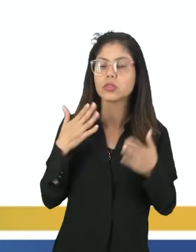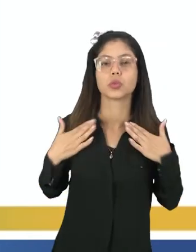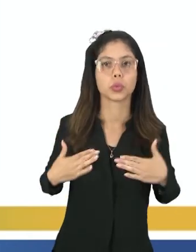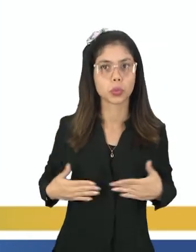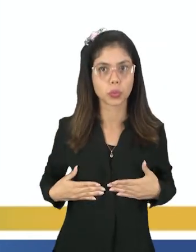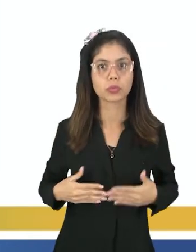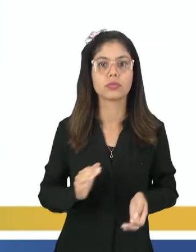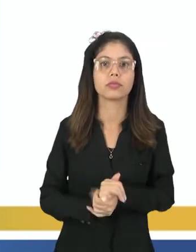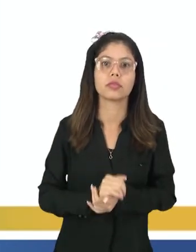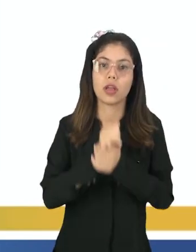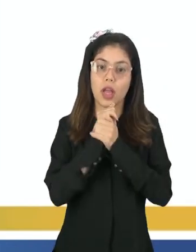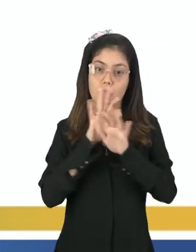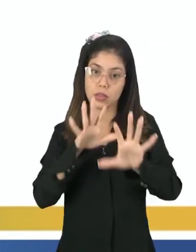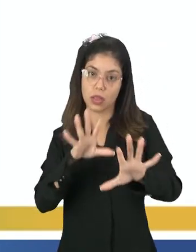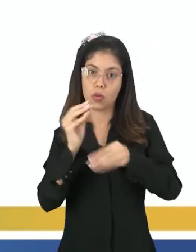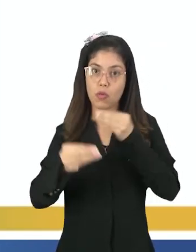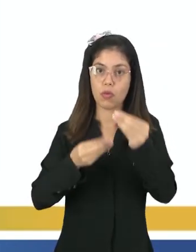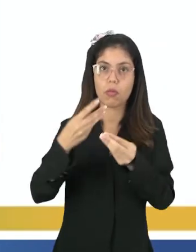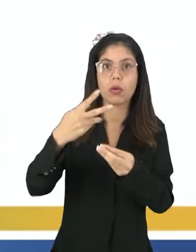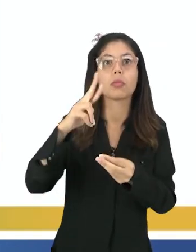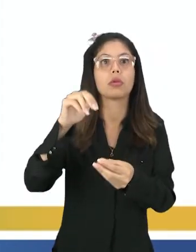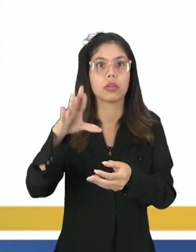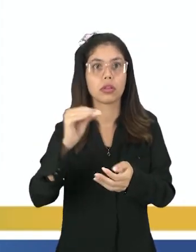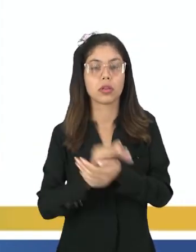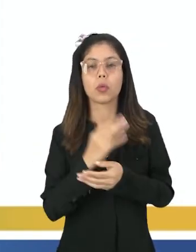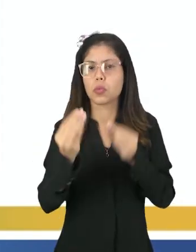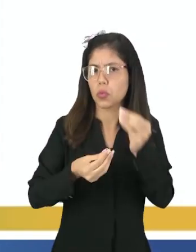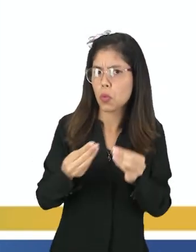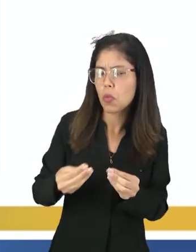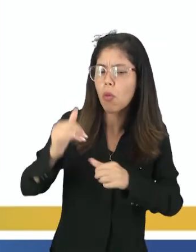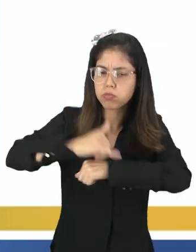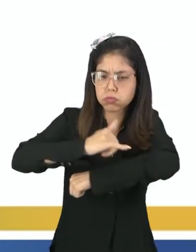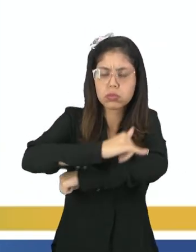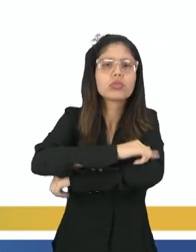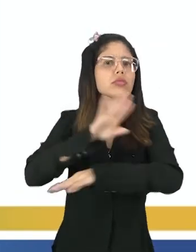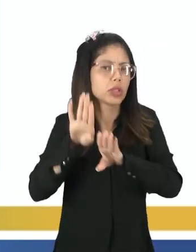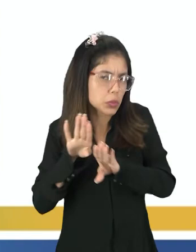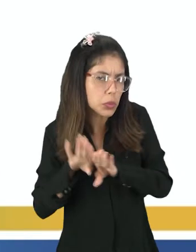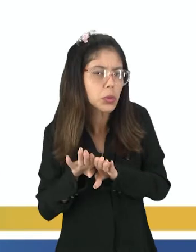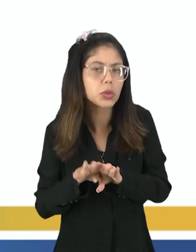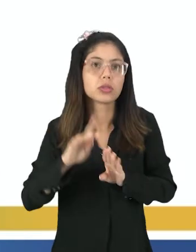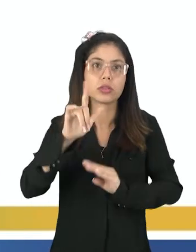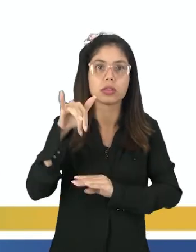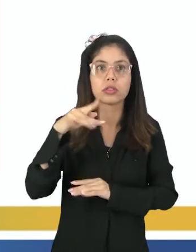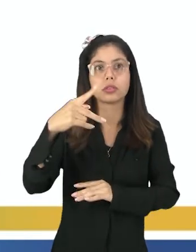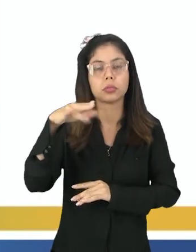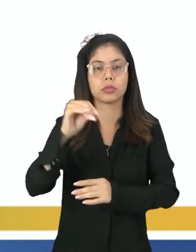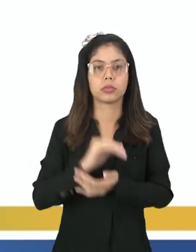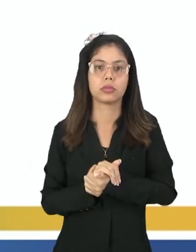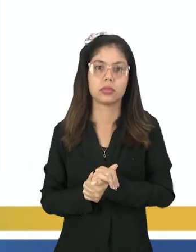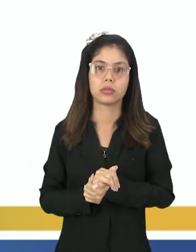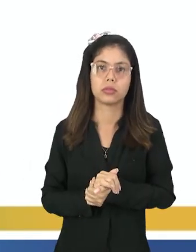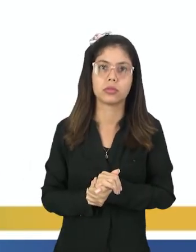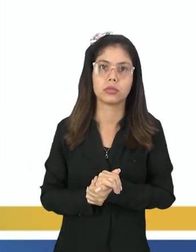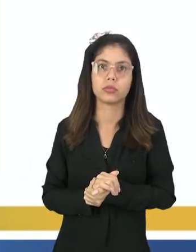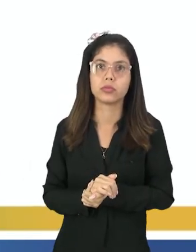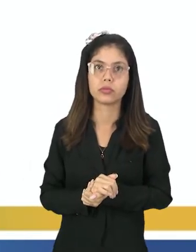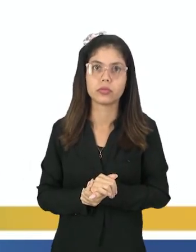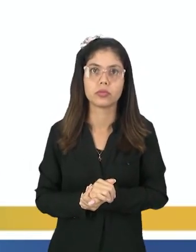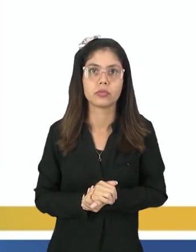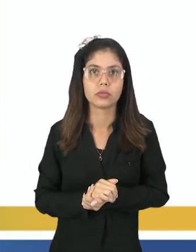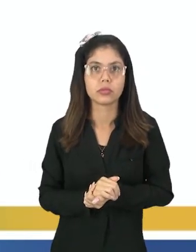ser vivo, assim como as proteínas, assim como gordura, que também pode ser classificado como lipídios, e os